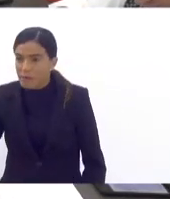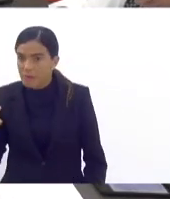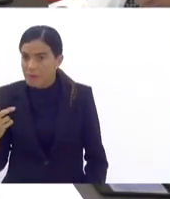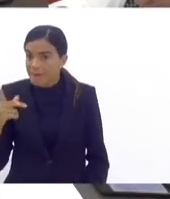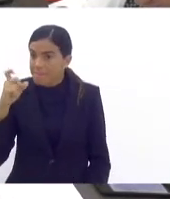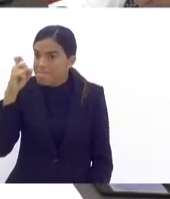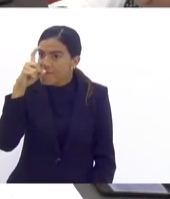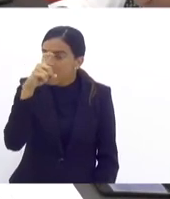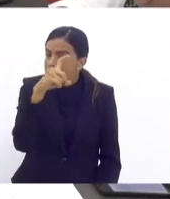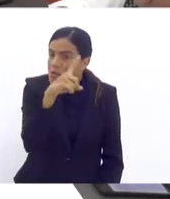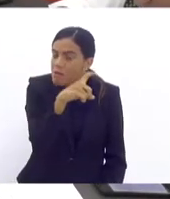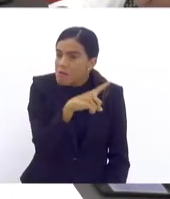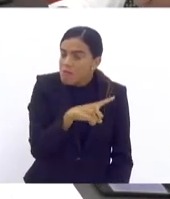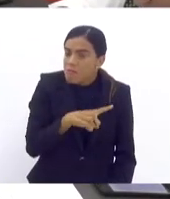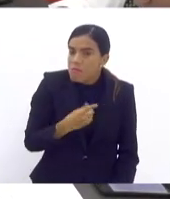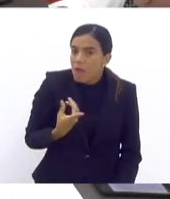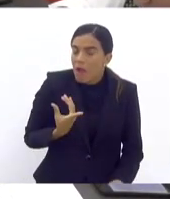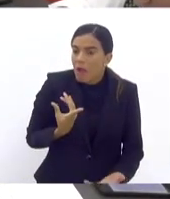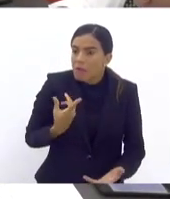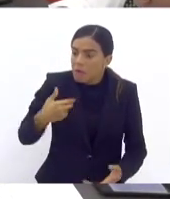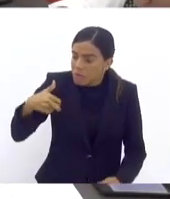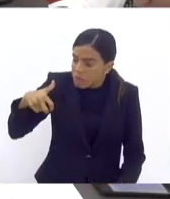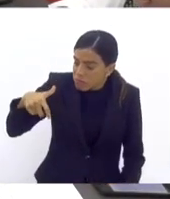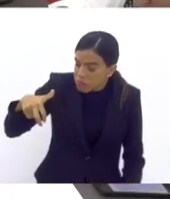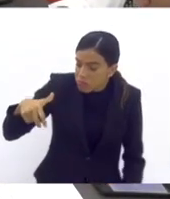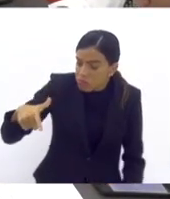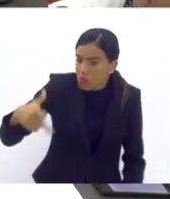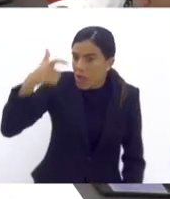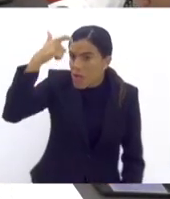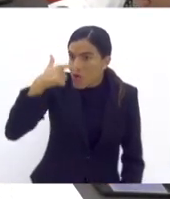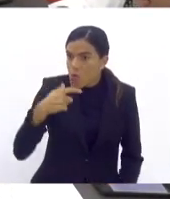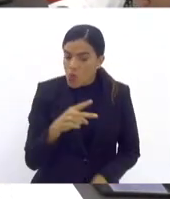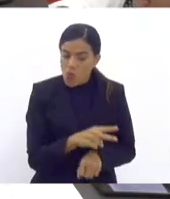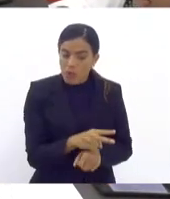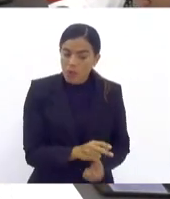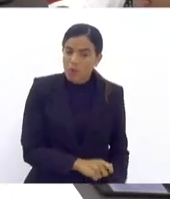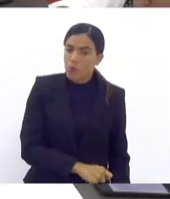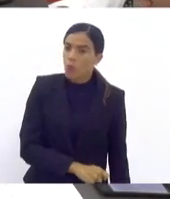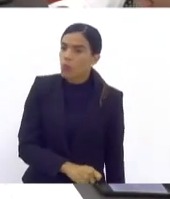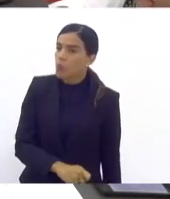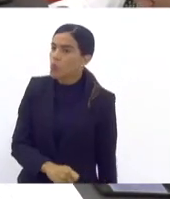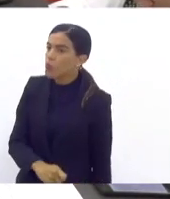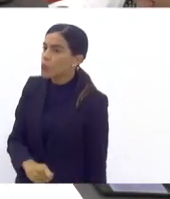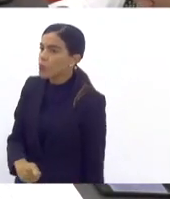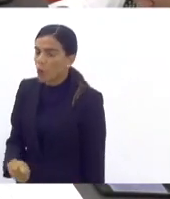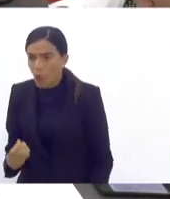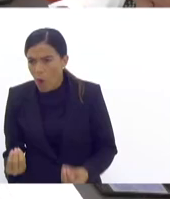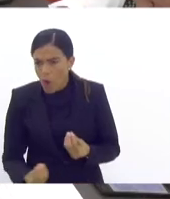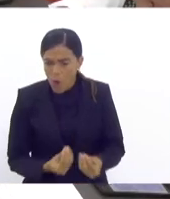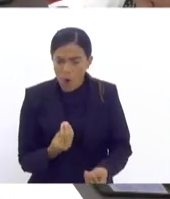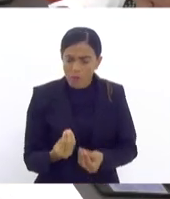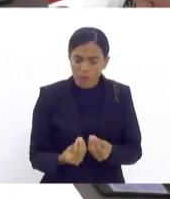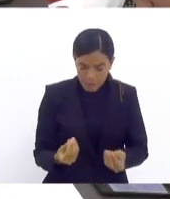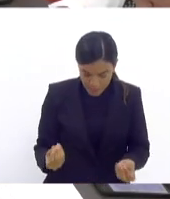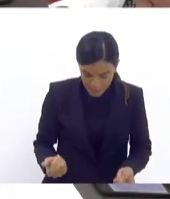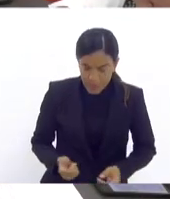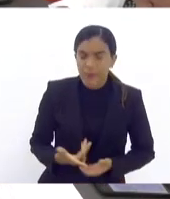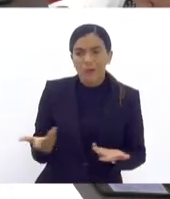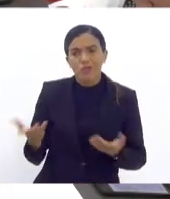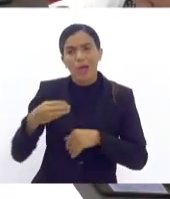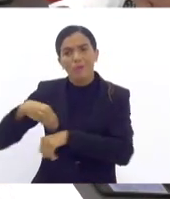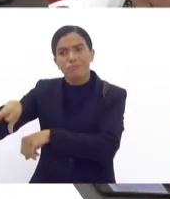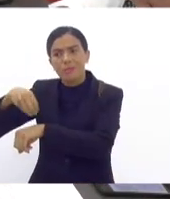locomoção do cuidador com o animal. Então, eu propus uma emenda já passada aos deputados